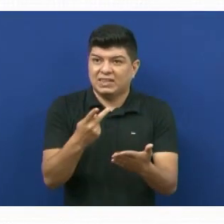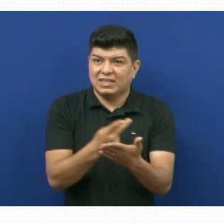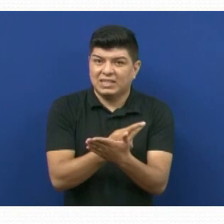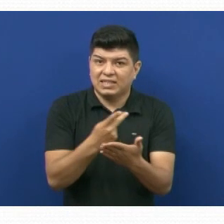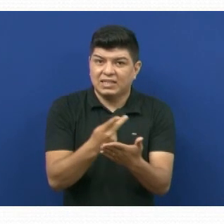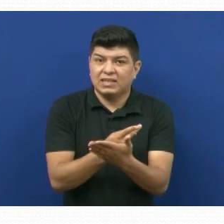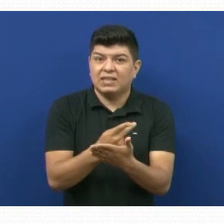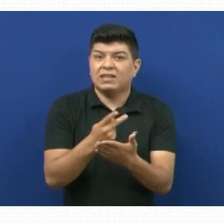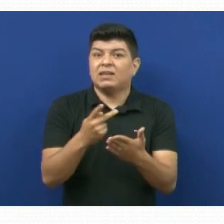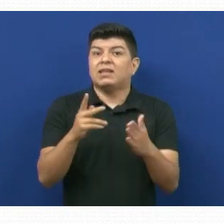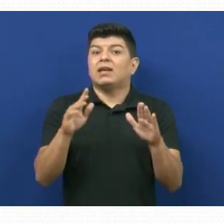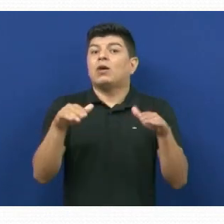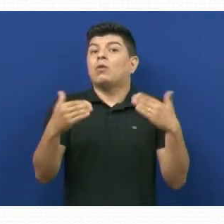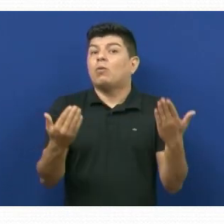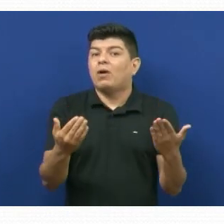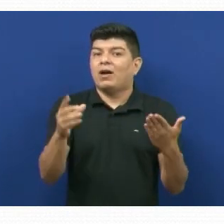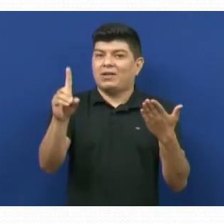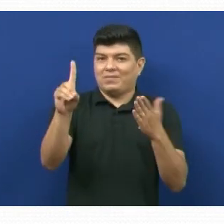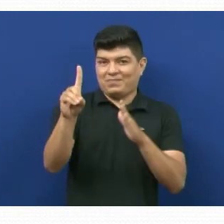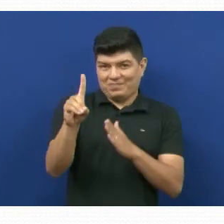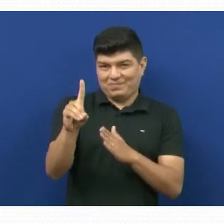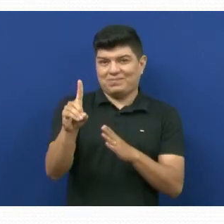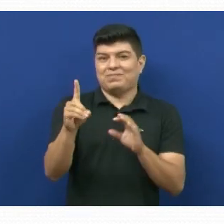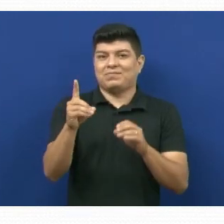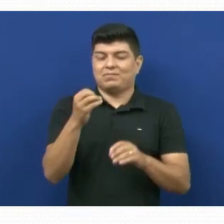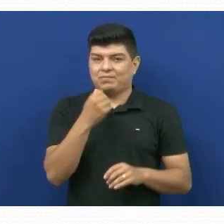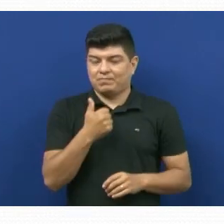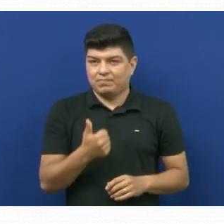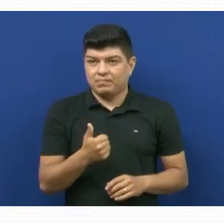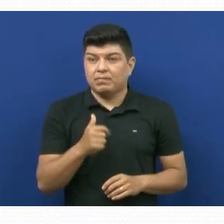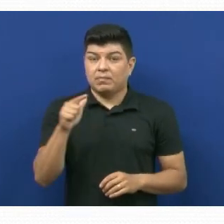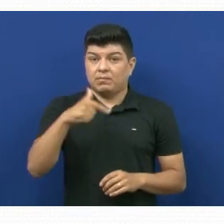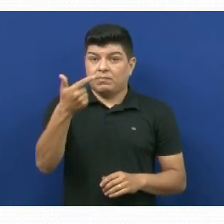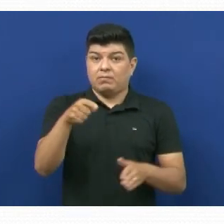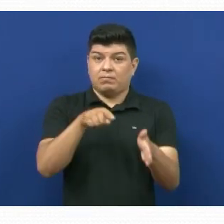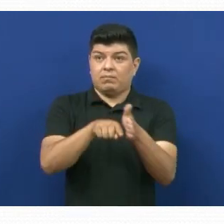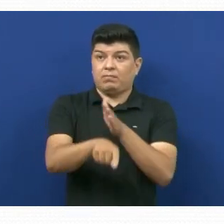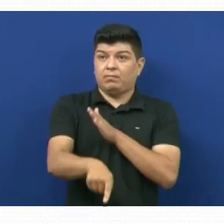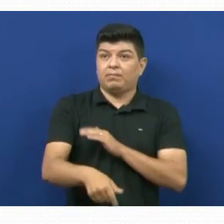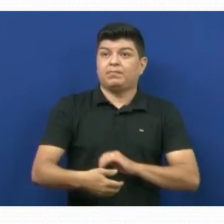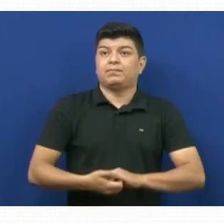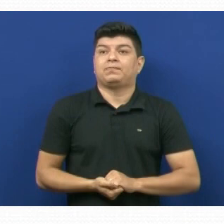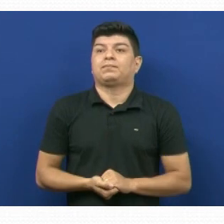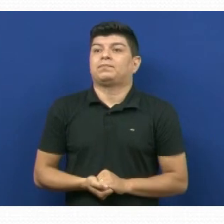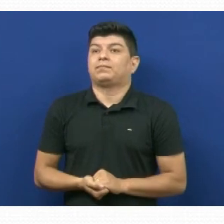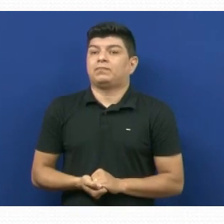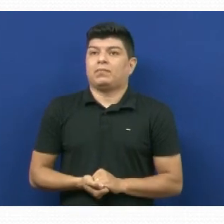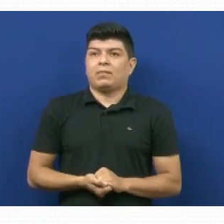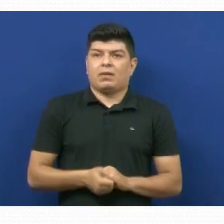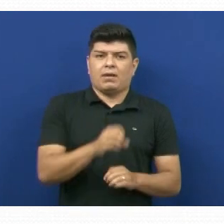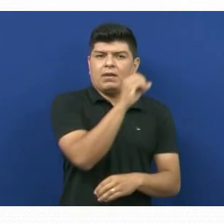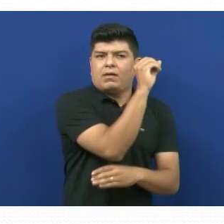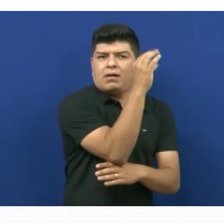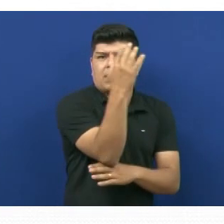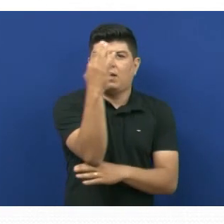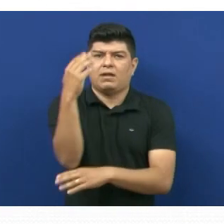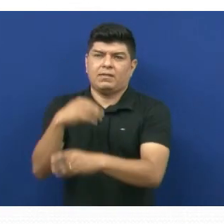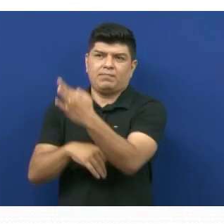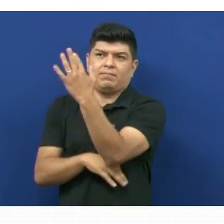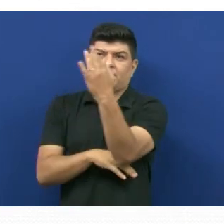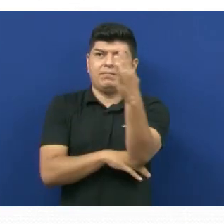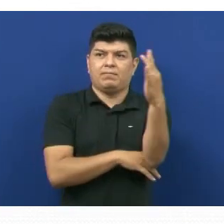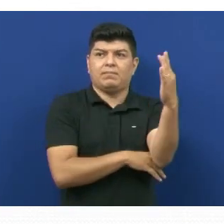de paisagens é a alternativa D. Tudo bem? Vamos para a próxima. A paisagem em